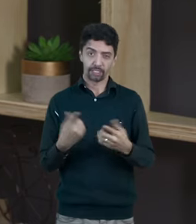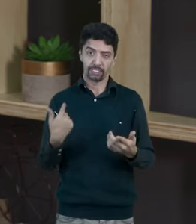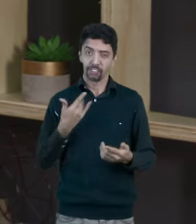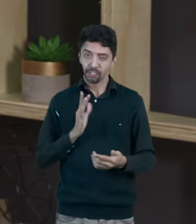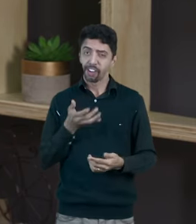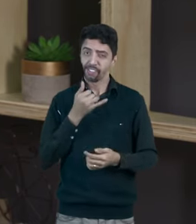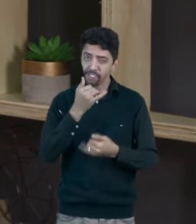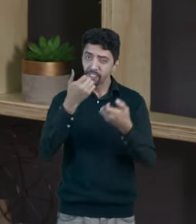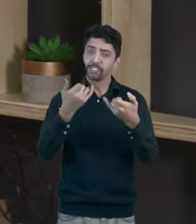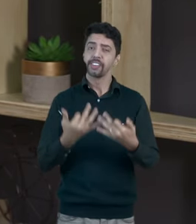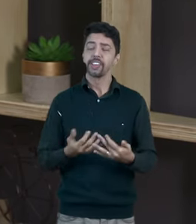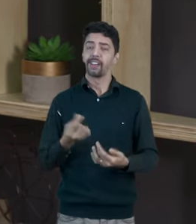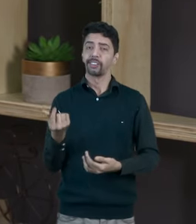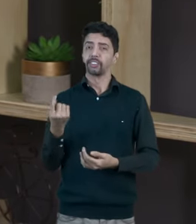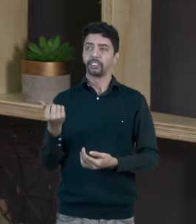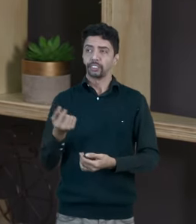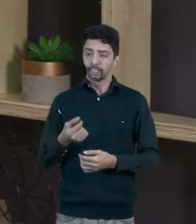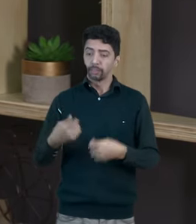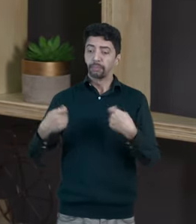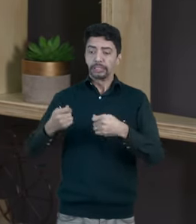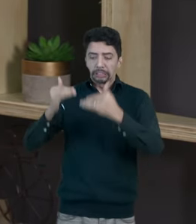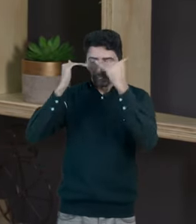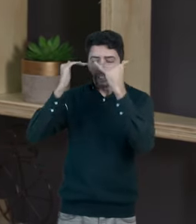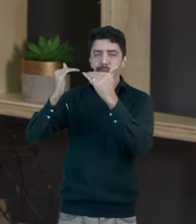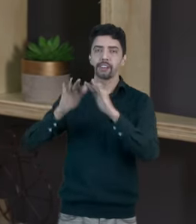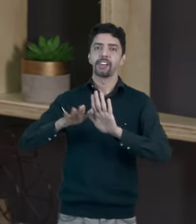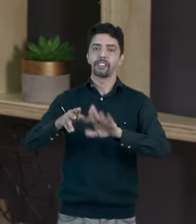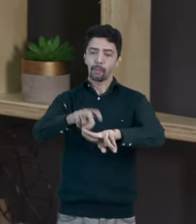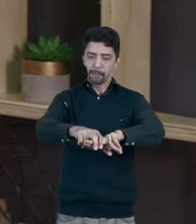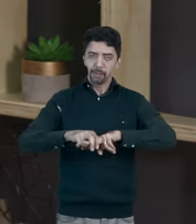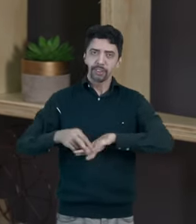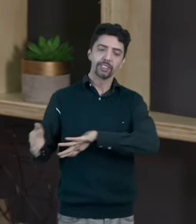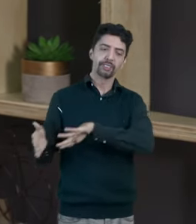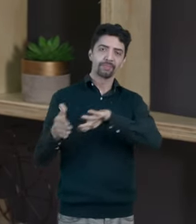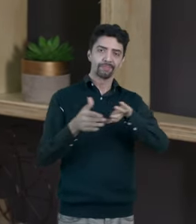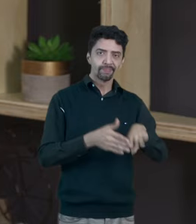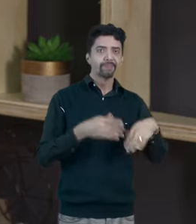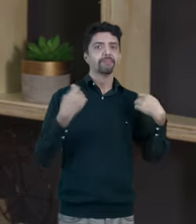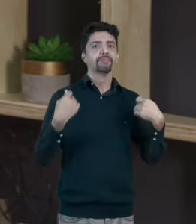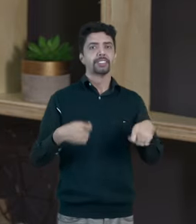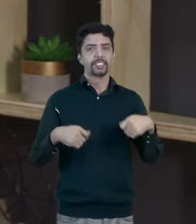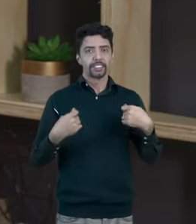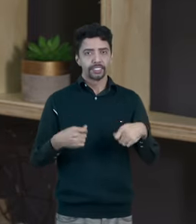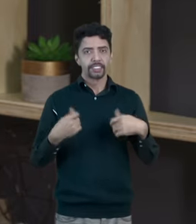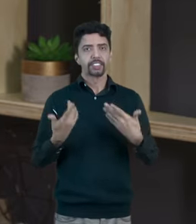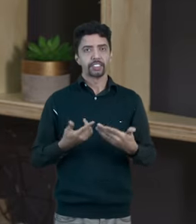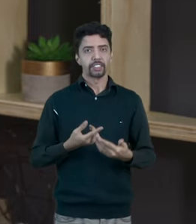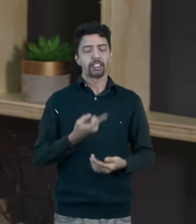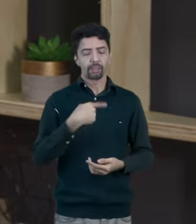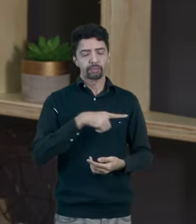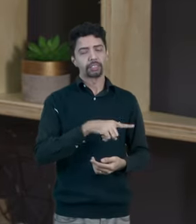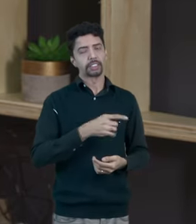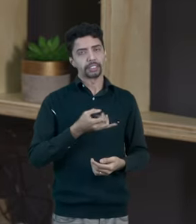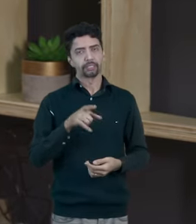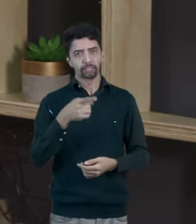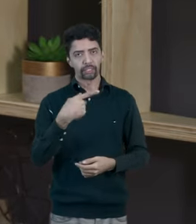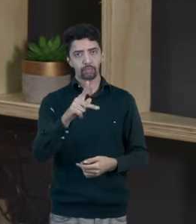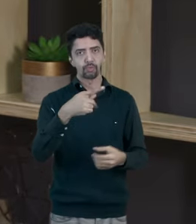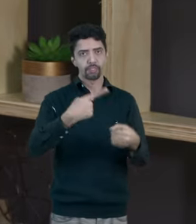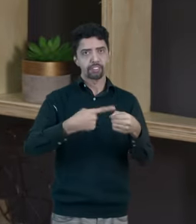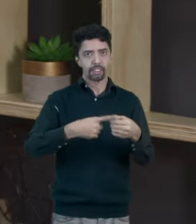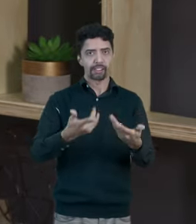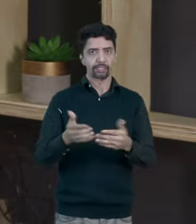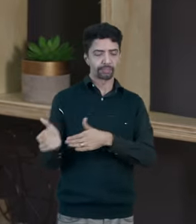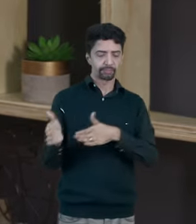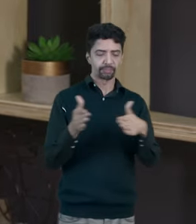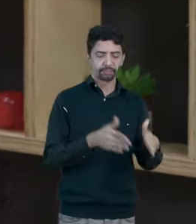dinheiro como eu falei não aceita desaforo por isso vamos buscar Sem dúvida alguma o Procon